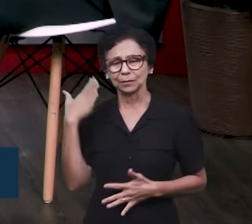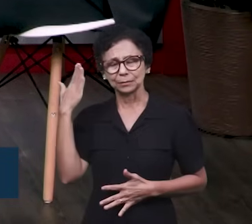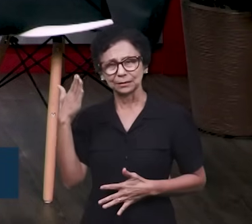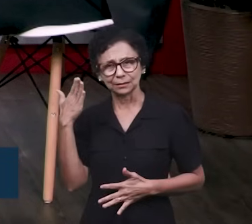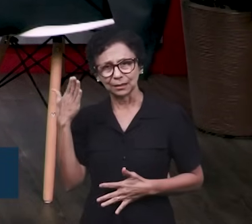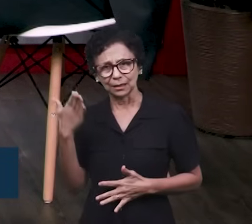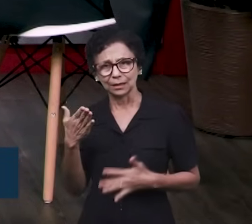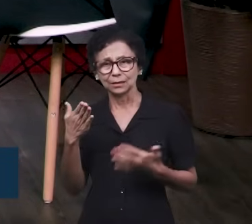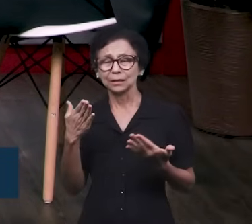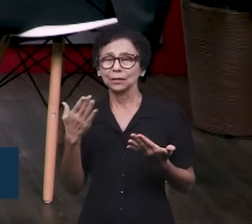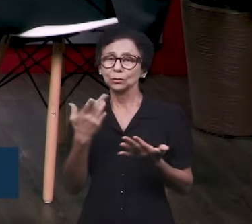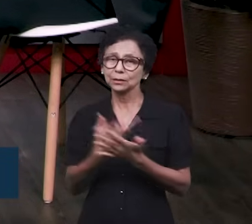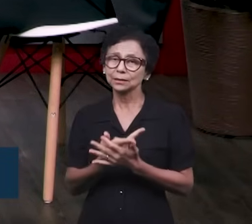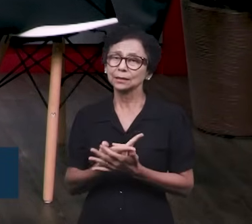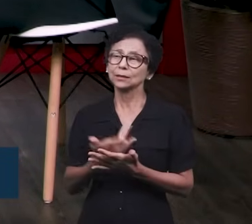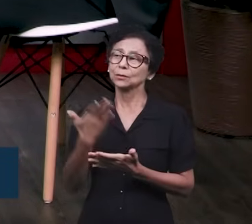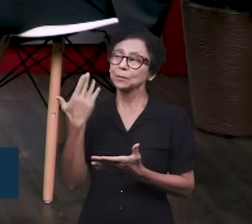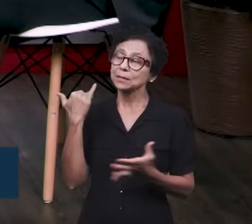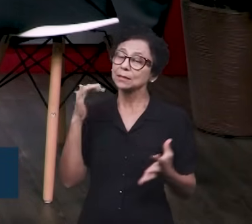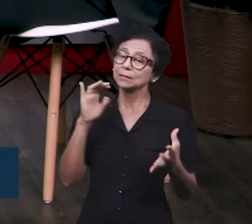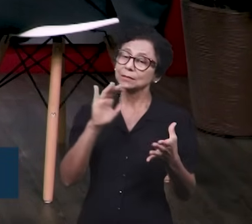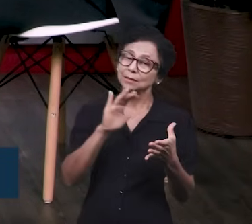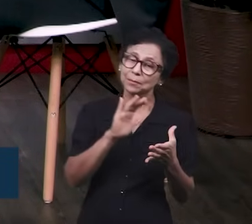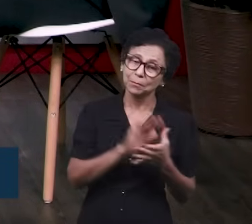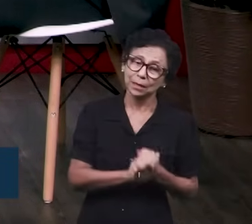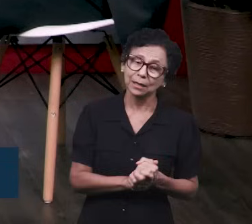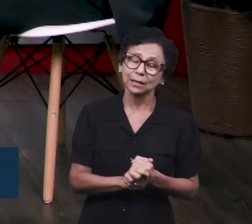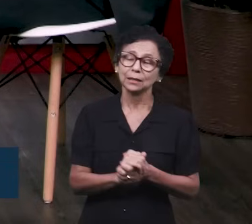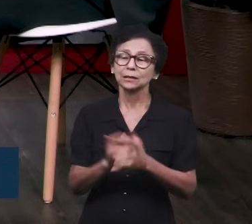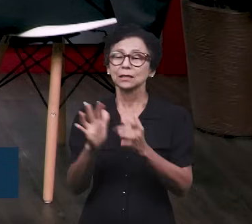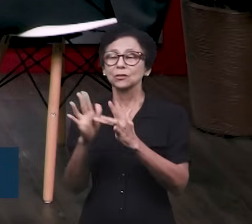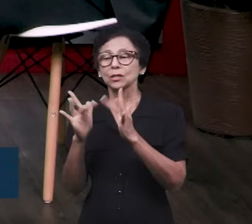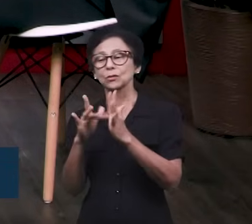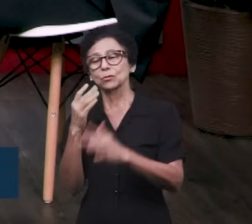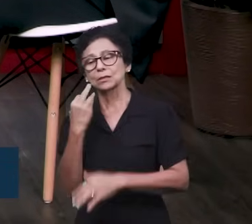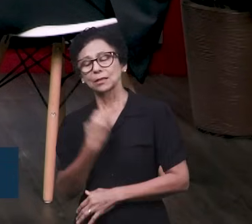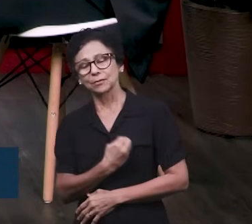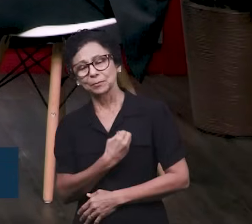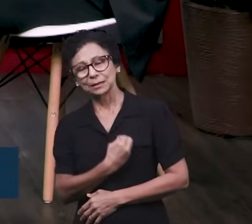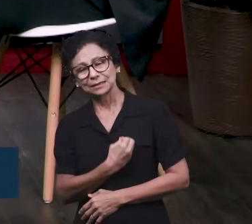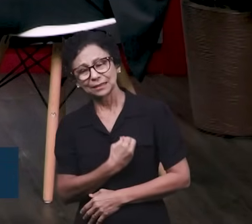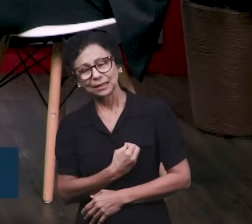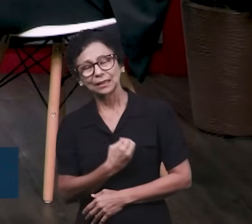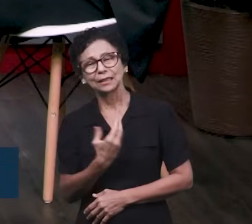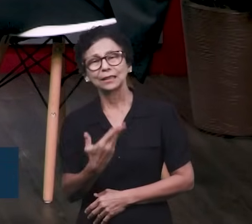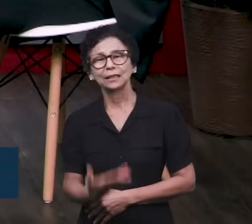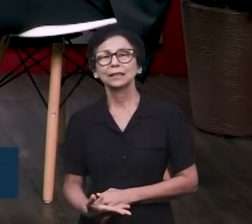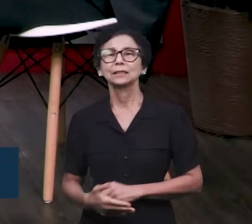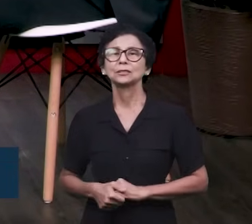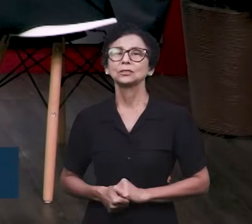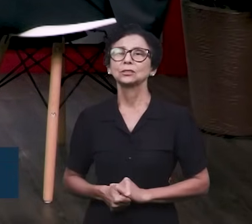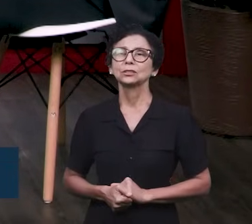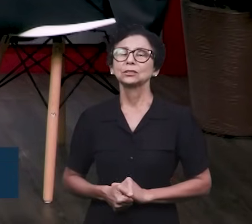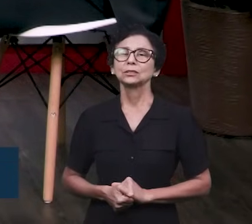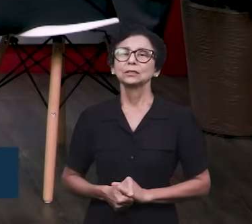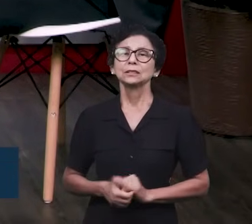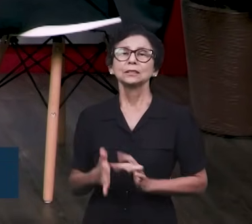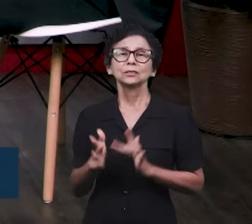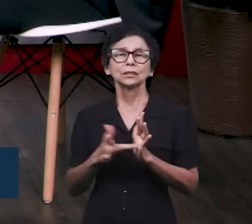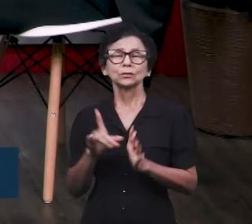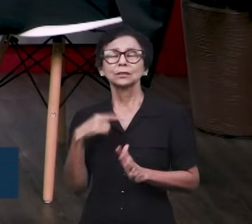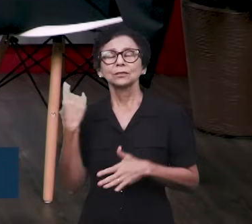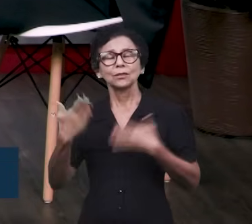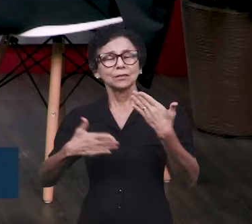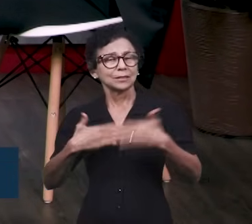a alegria permanece, a cada dia é mais intensa a alegria. E o interessante que, muito embora